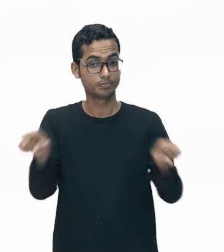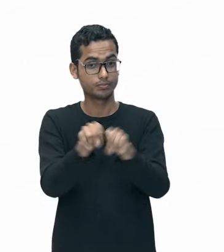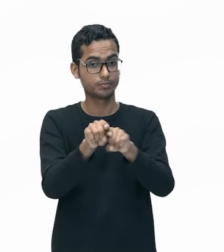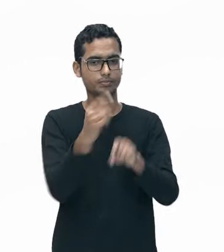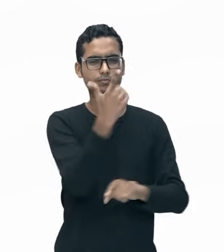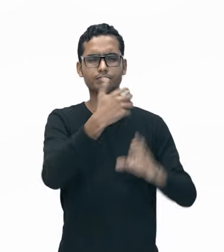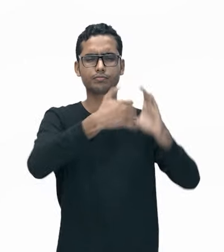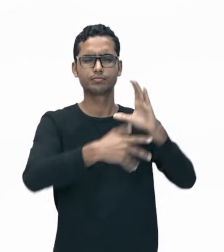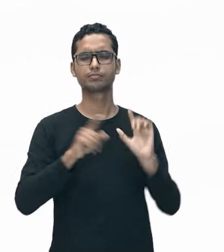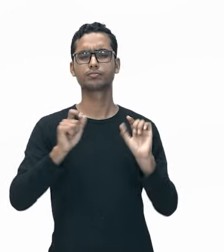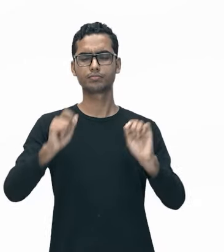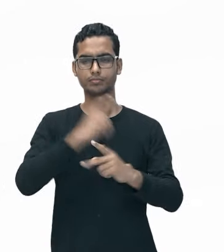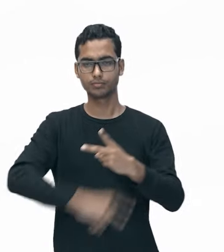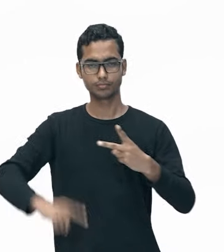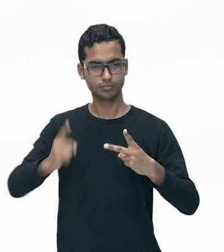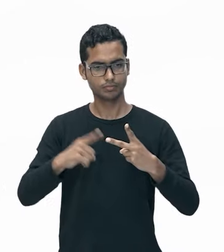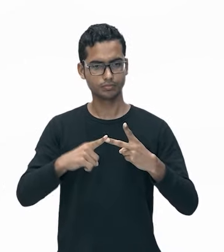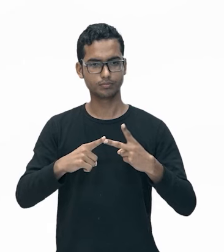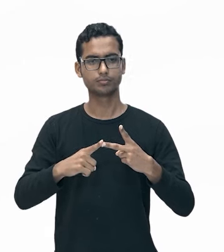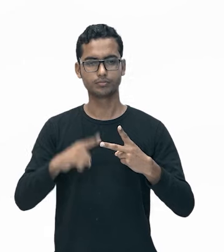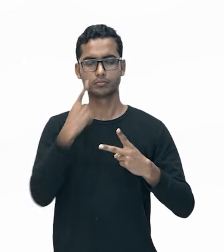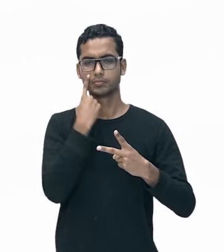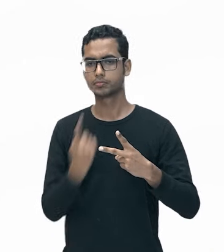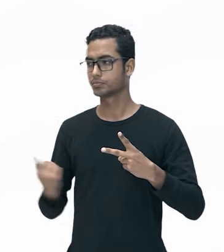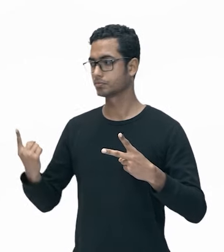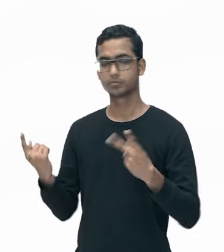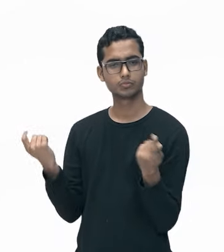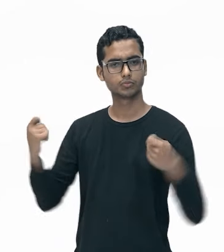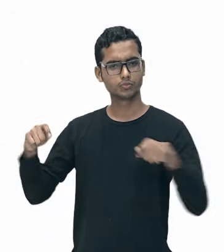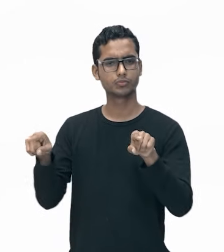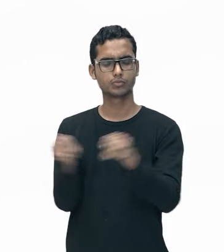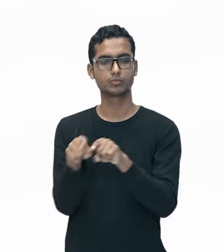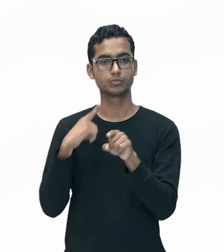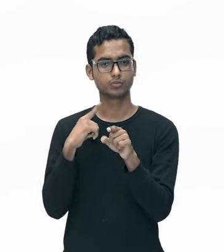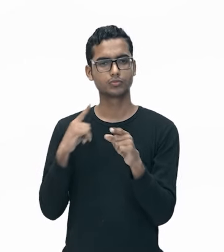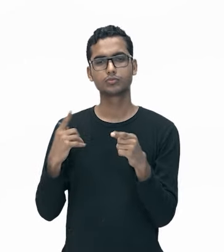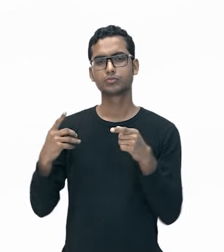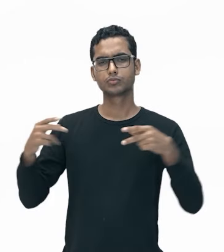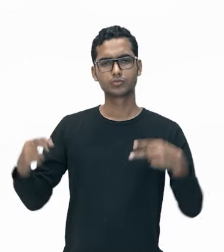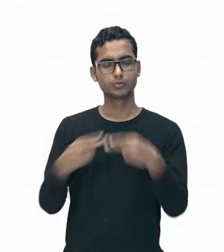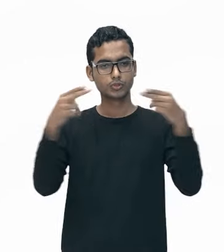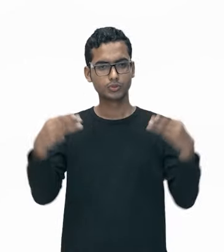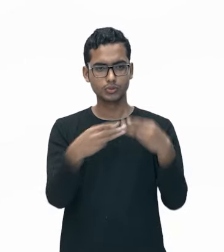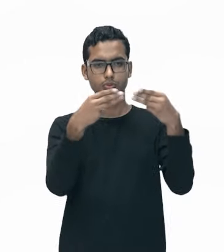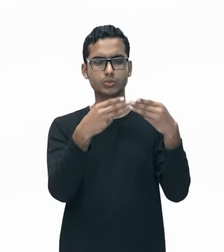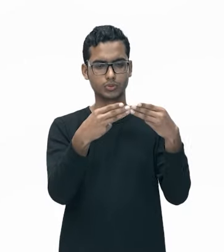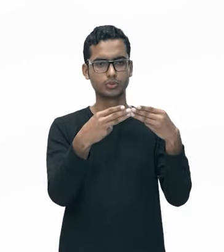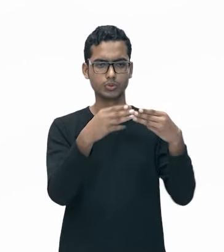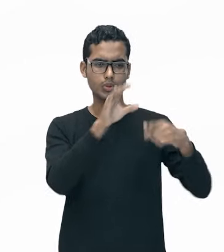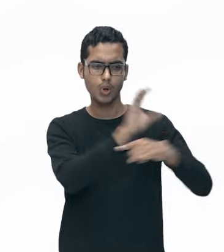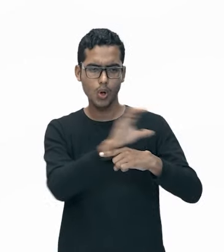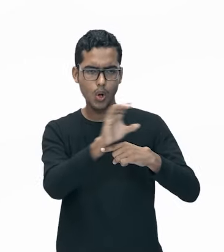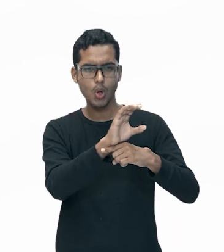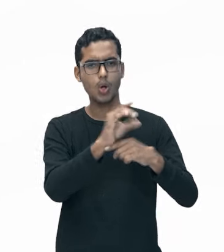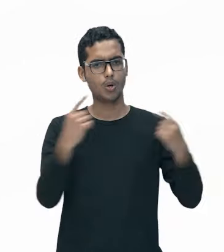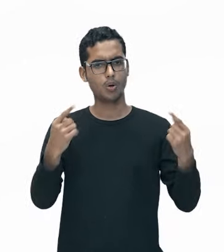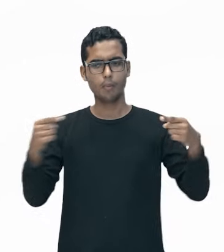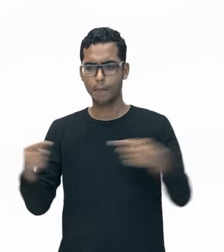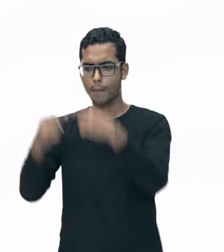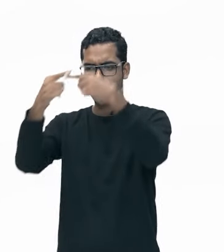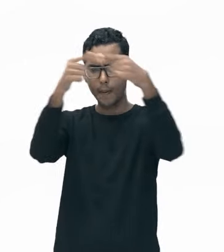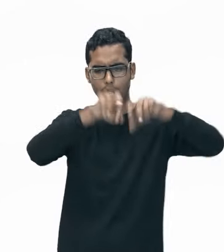orgânicos ou carbono melhor dizendo ele pode se ligar ele se une né os carbonos se unem e podem originar